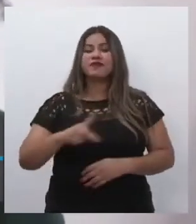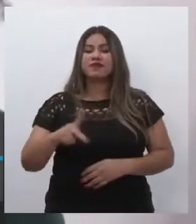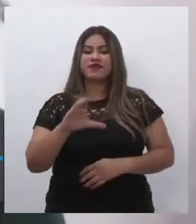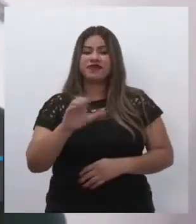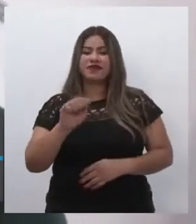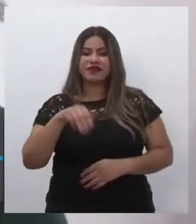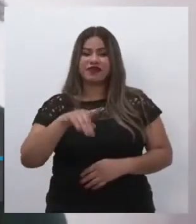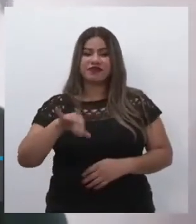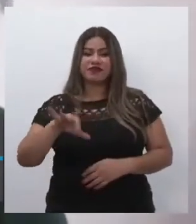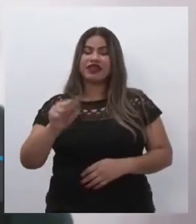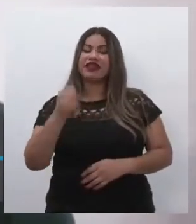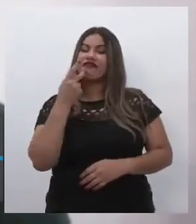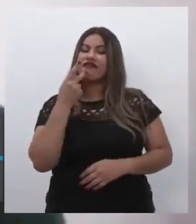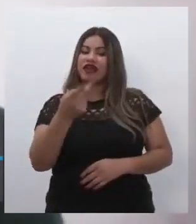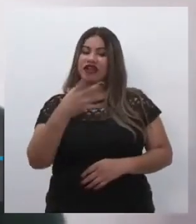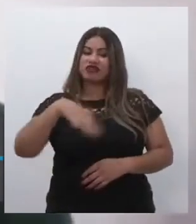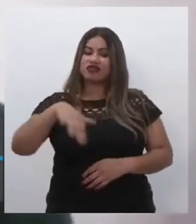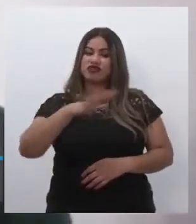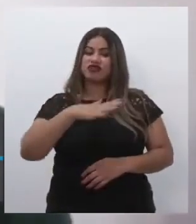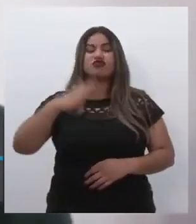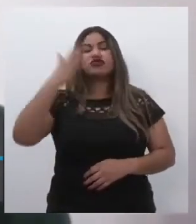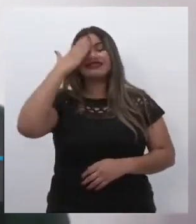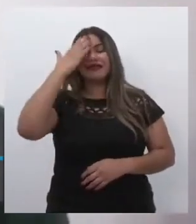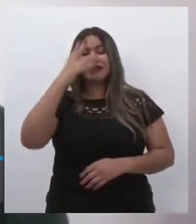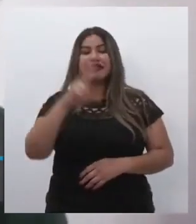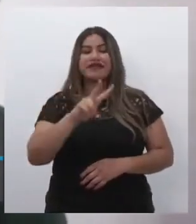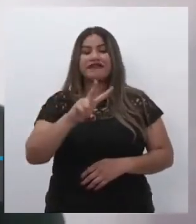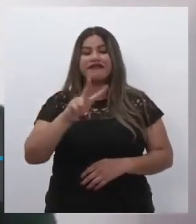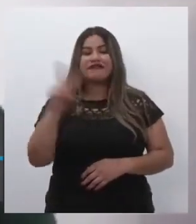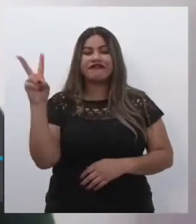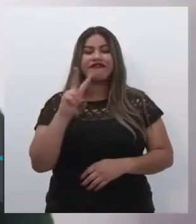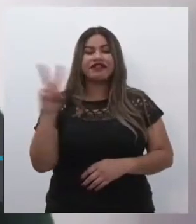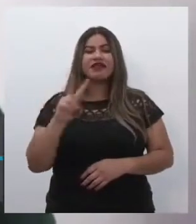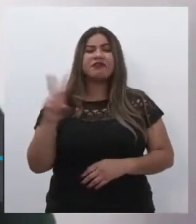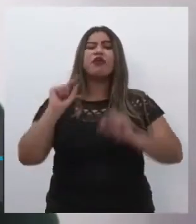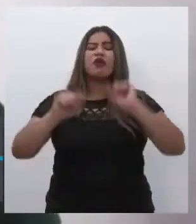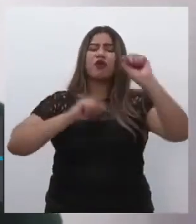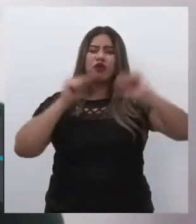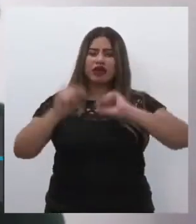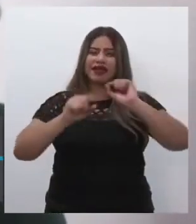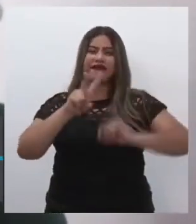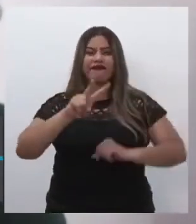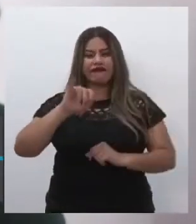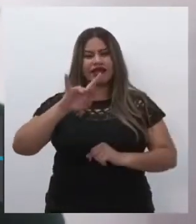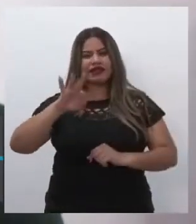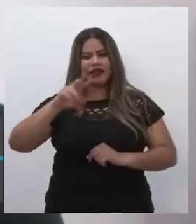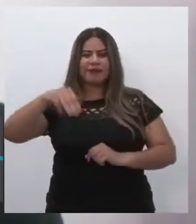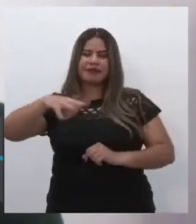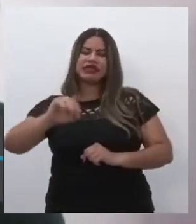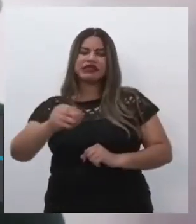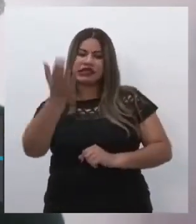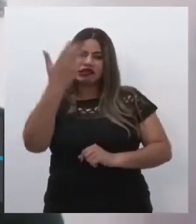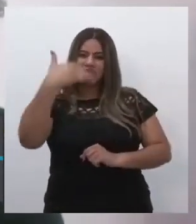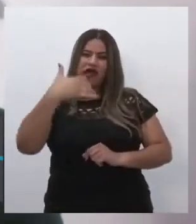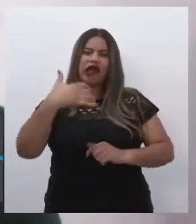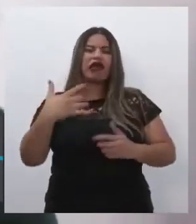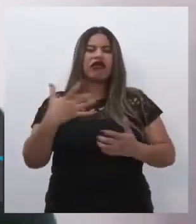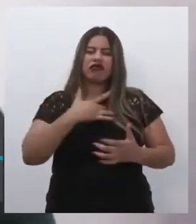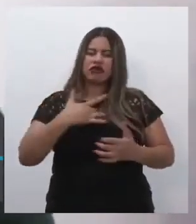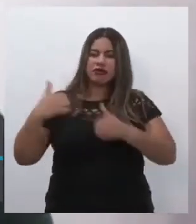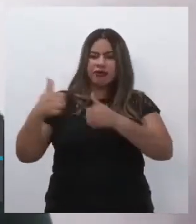assim, que as crianças têm que saber o que é vitamina. Já é um bom trabalho, né? Uma sugestão aí de trabalho para a